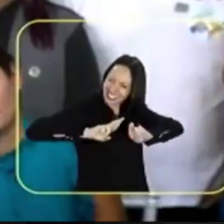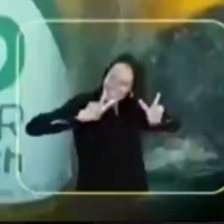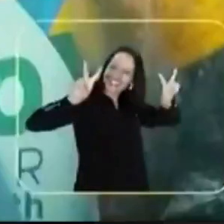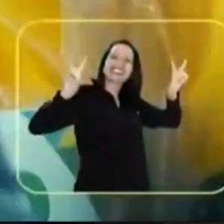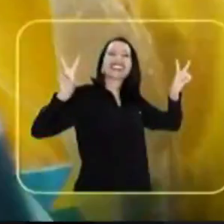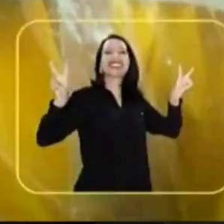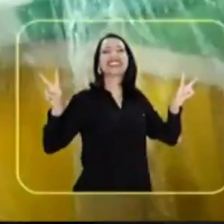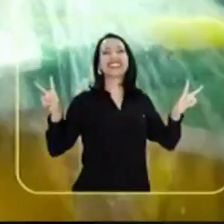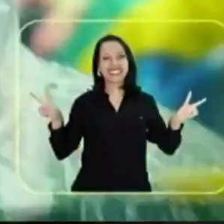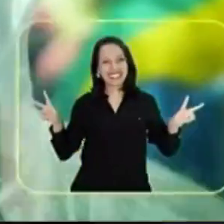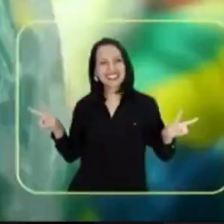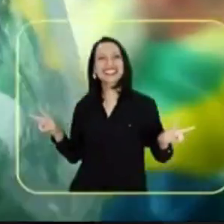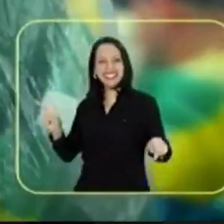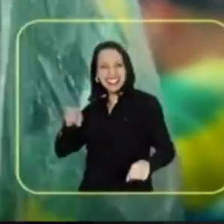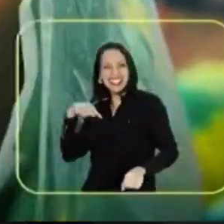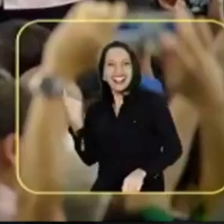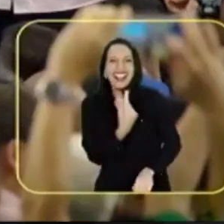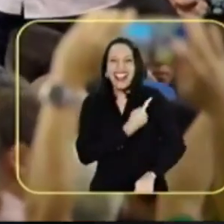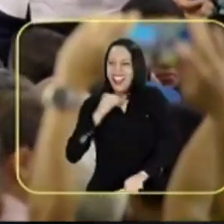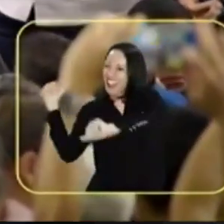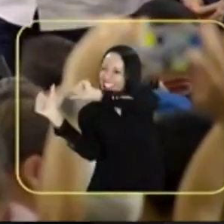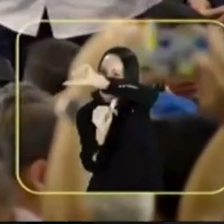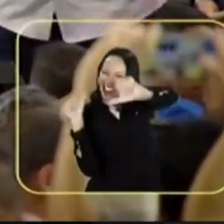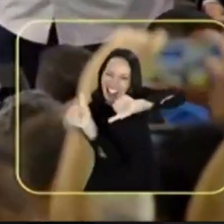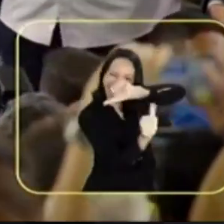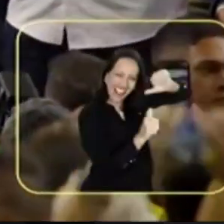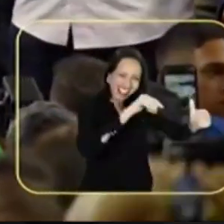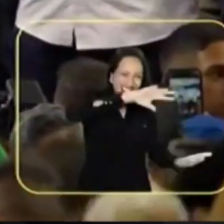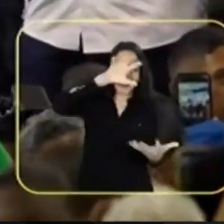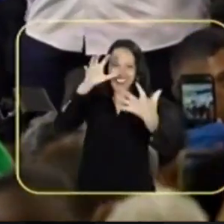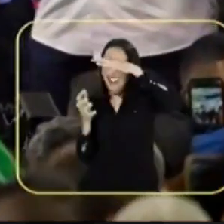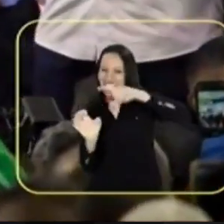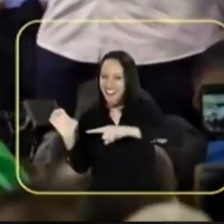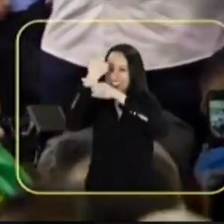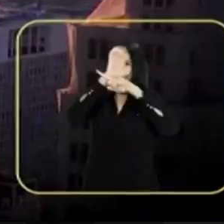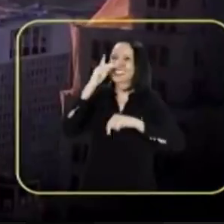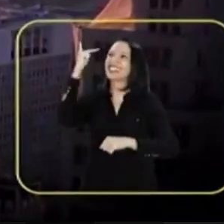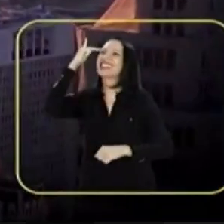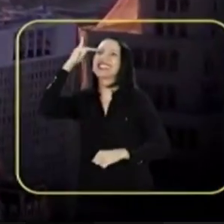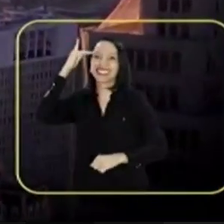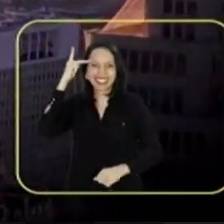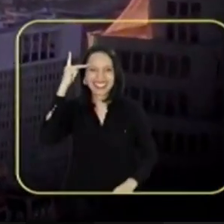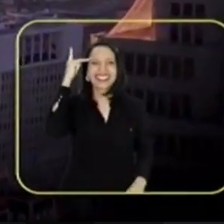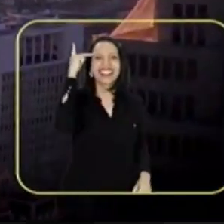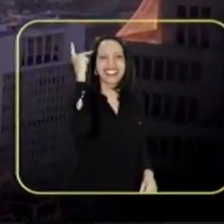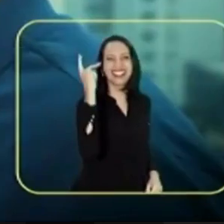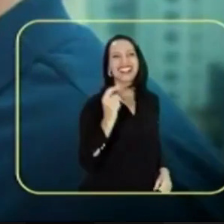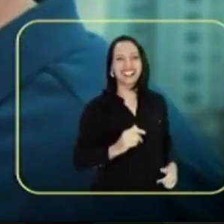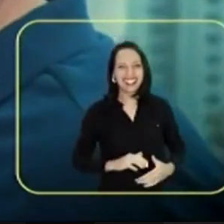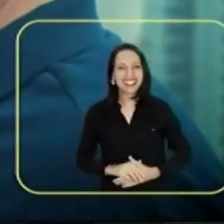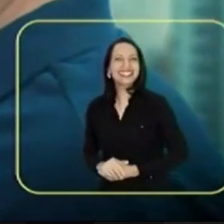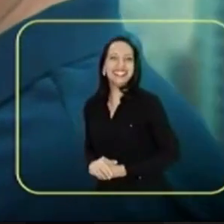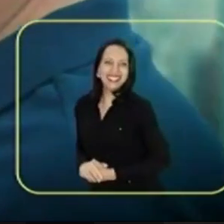vamos fazer a diferença. E nós vamos transformar o estado de São Paulo.